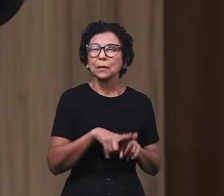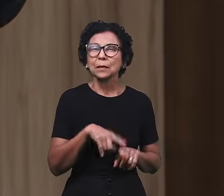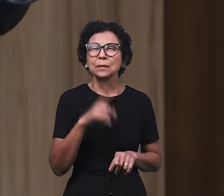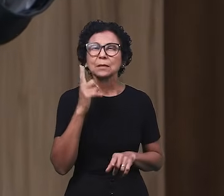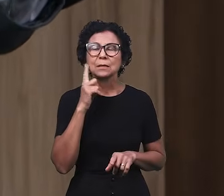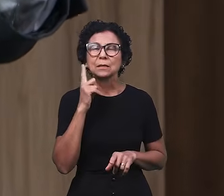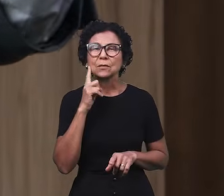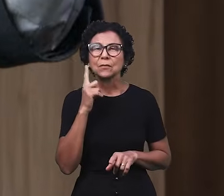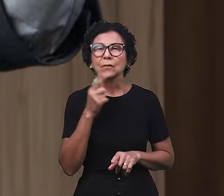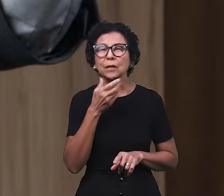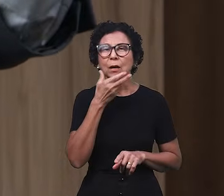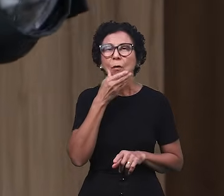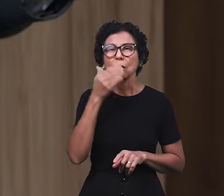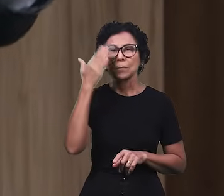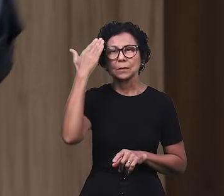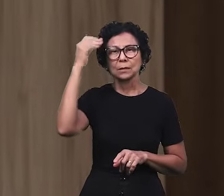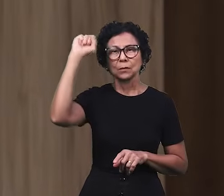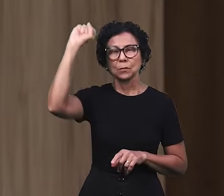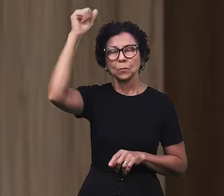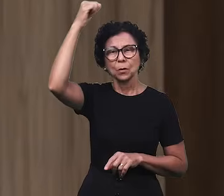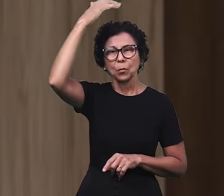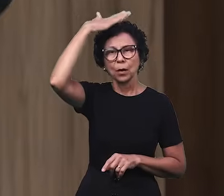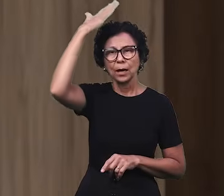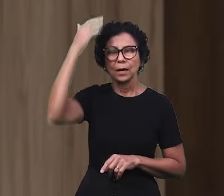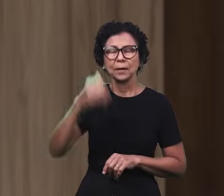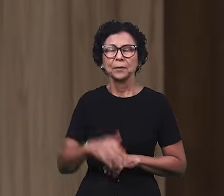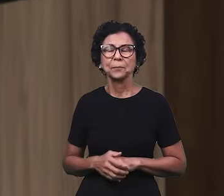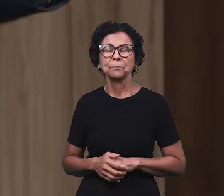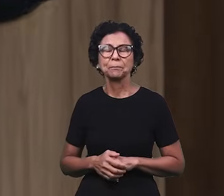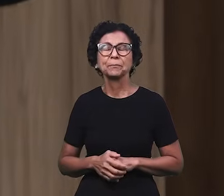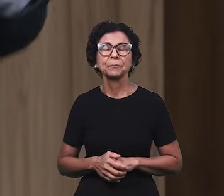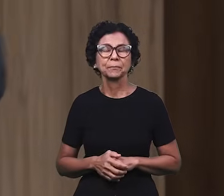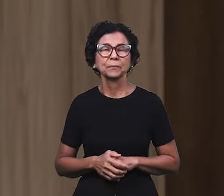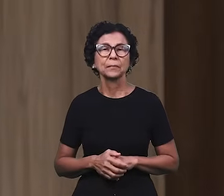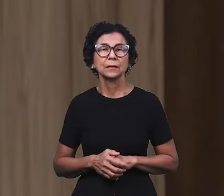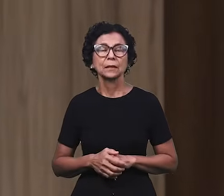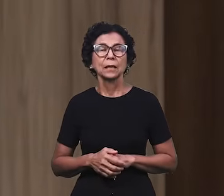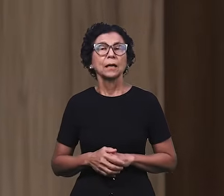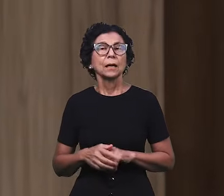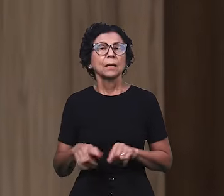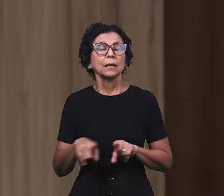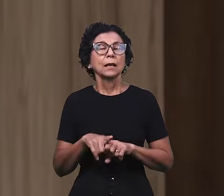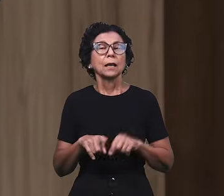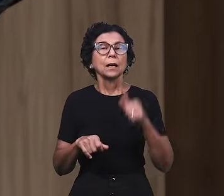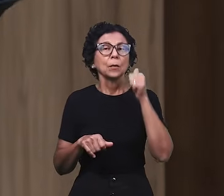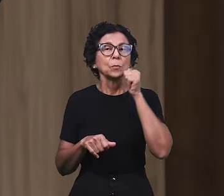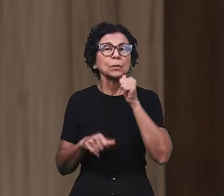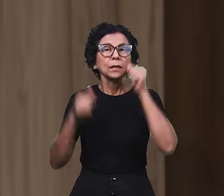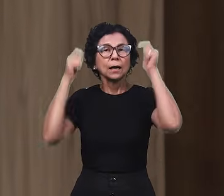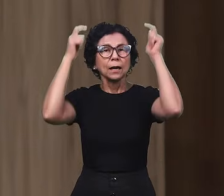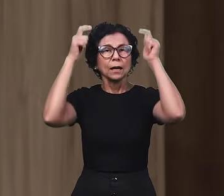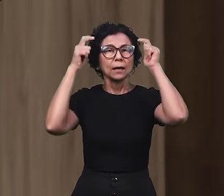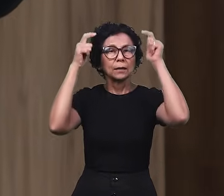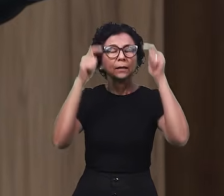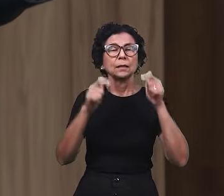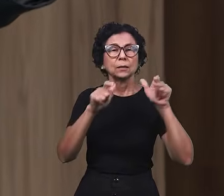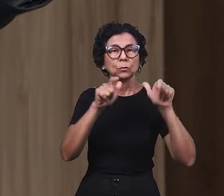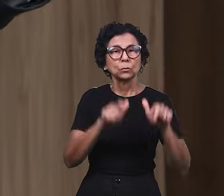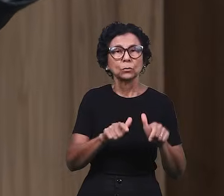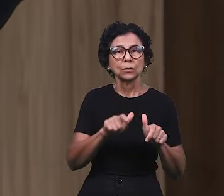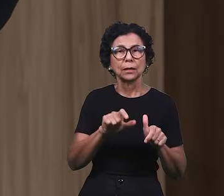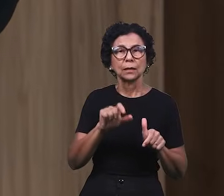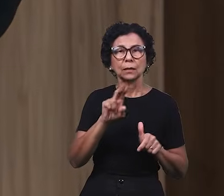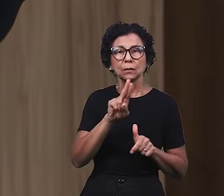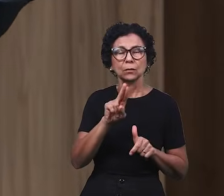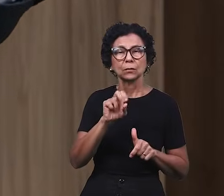Sabá trouxe para Salomão, está lá, especiarias. Se nós olharmos